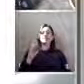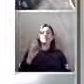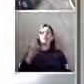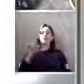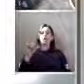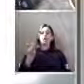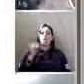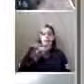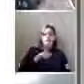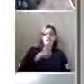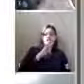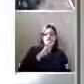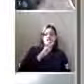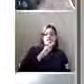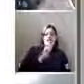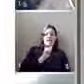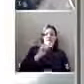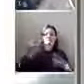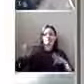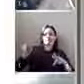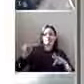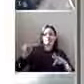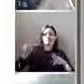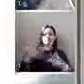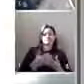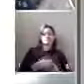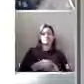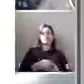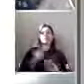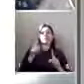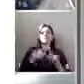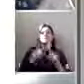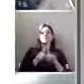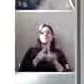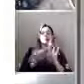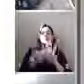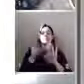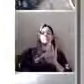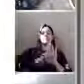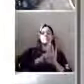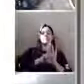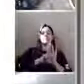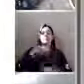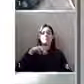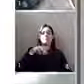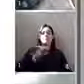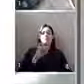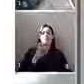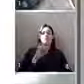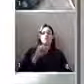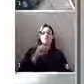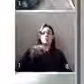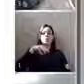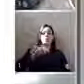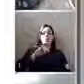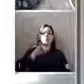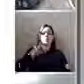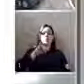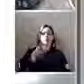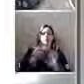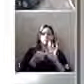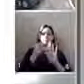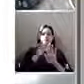é perigoso. Metonímia é um caso que eu já falei, já adiantei, que é a denominação genérica, né? Por